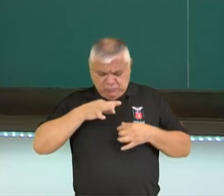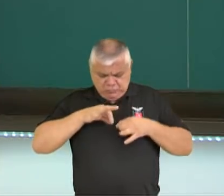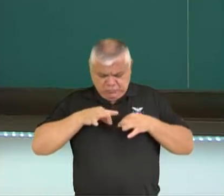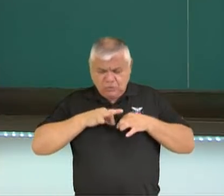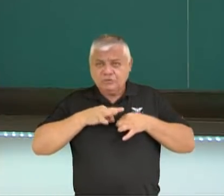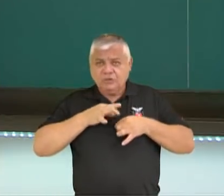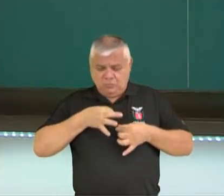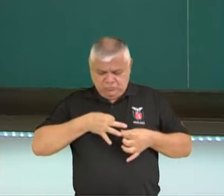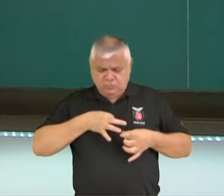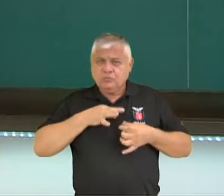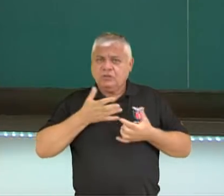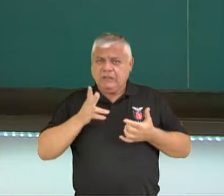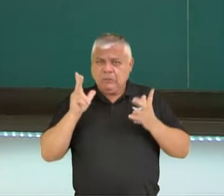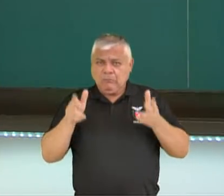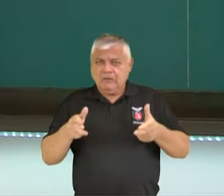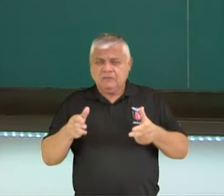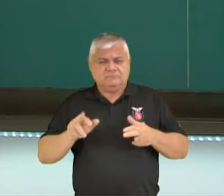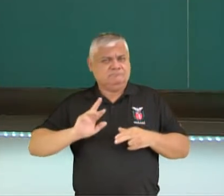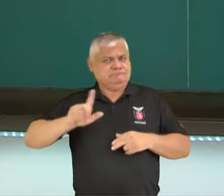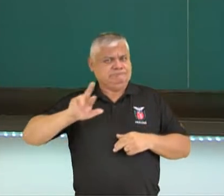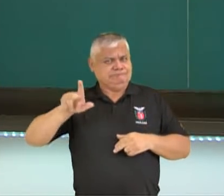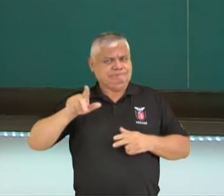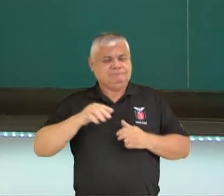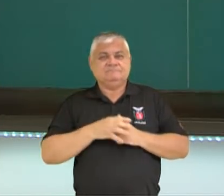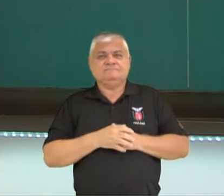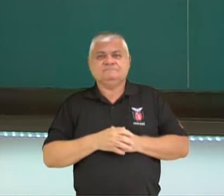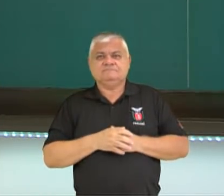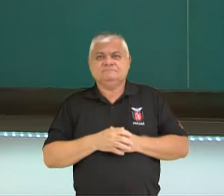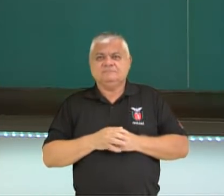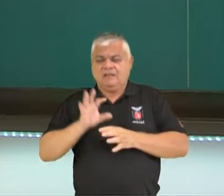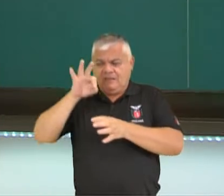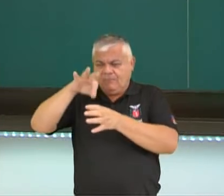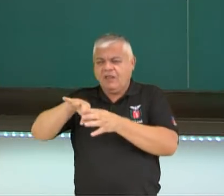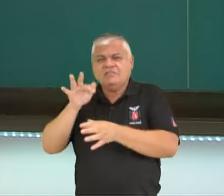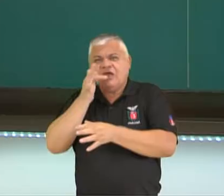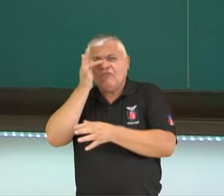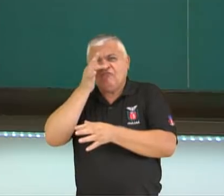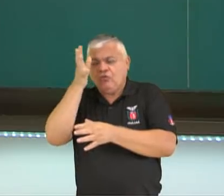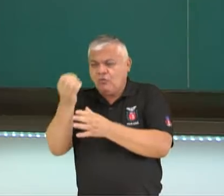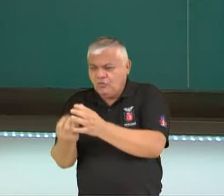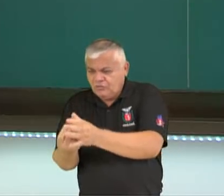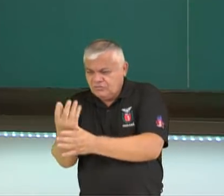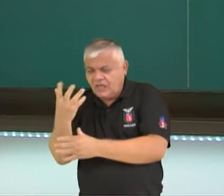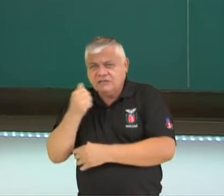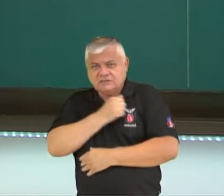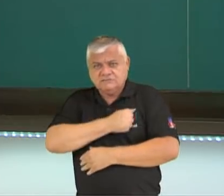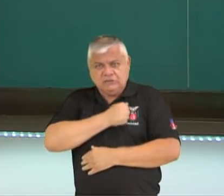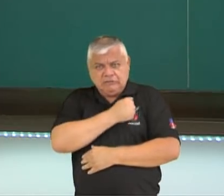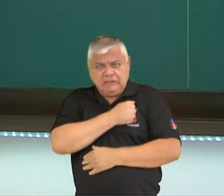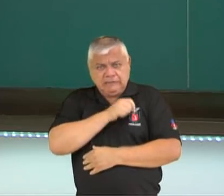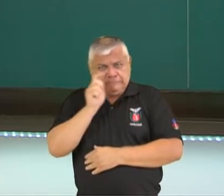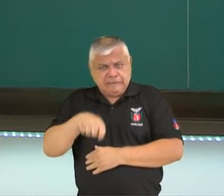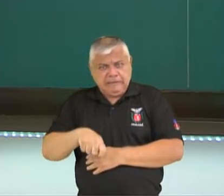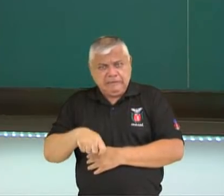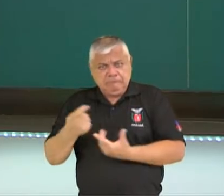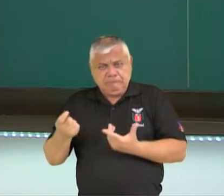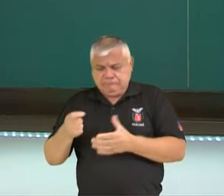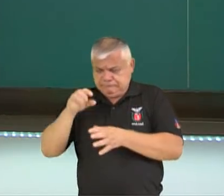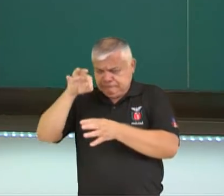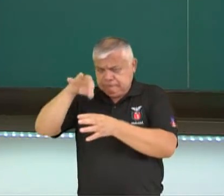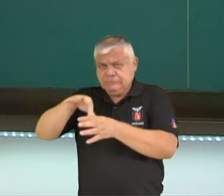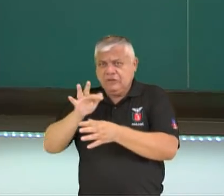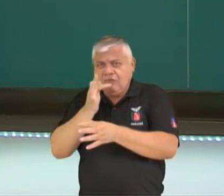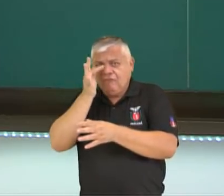Olha o tamanho do botão você não é desse tamanho planta o amor perfeito nasce uma saudade se você tanta uma